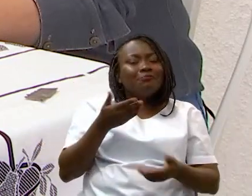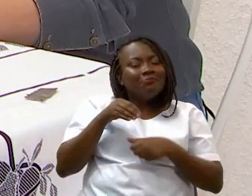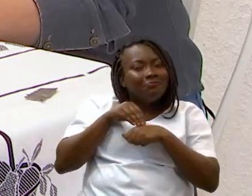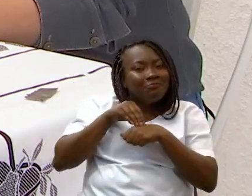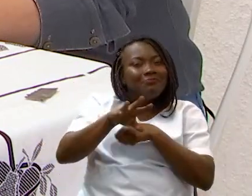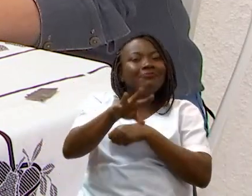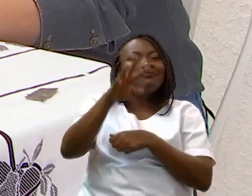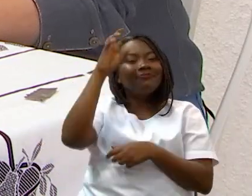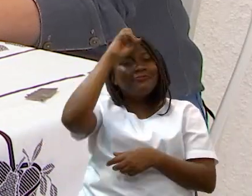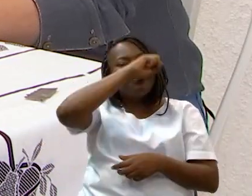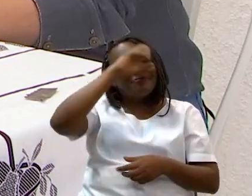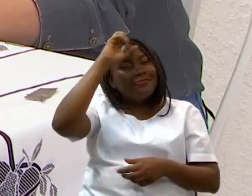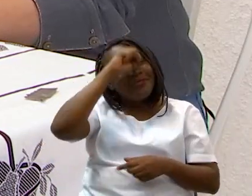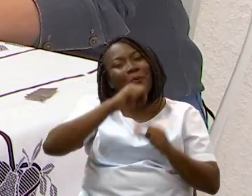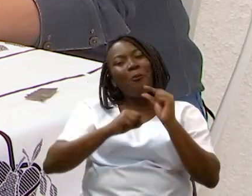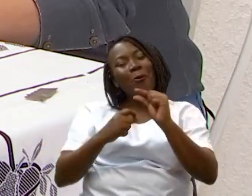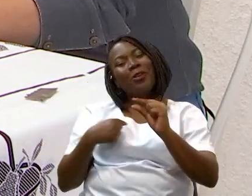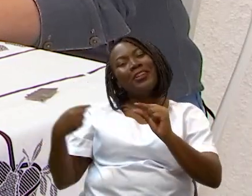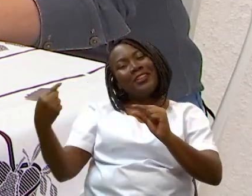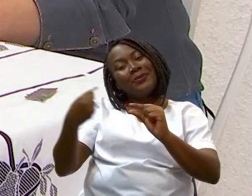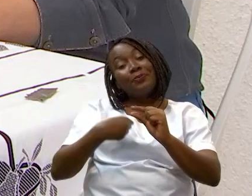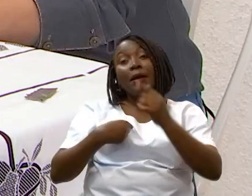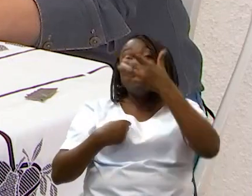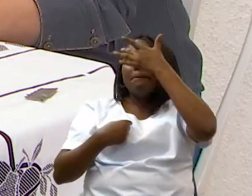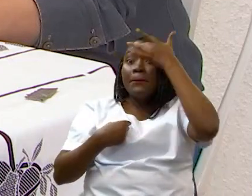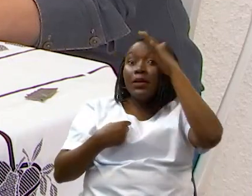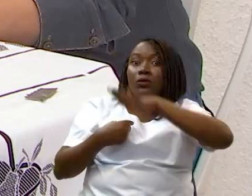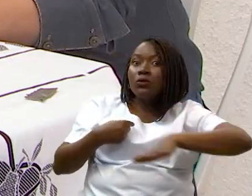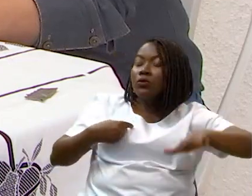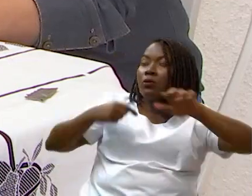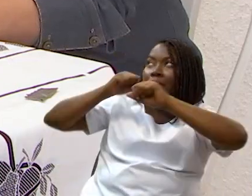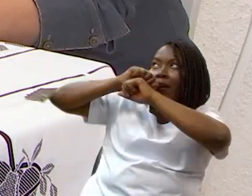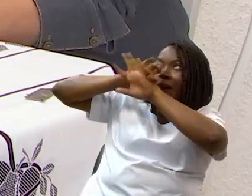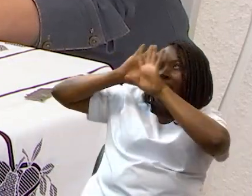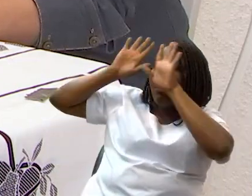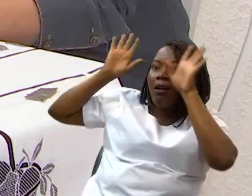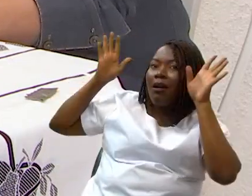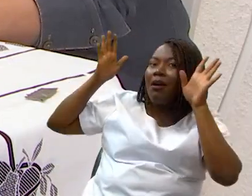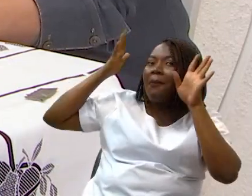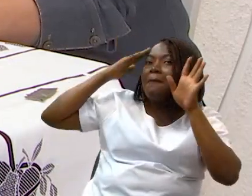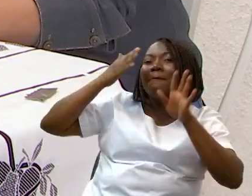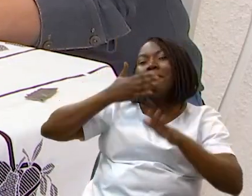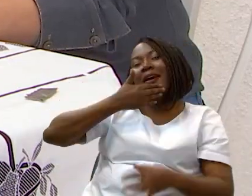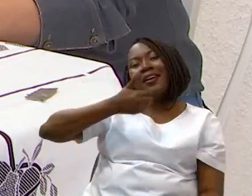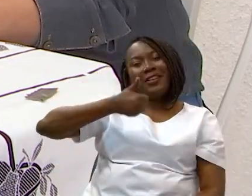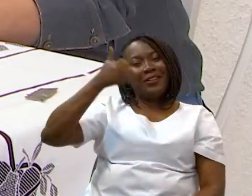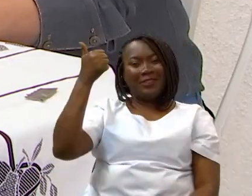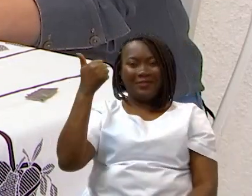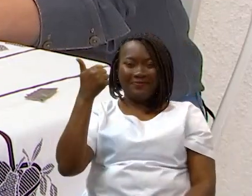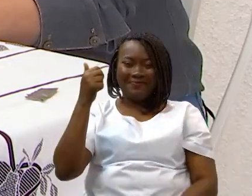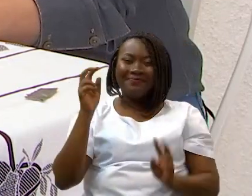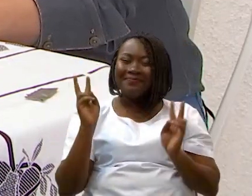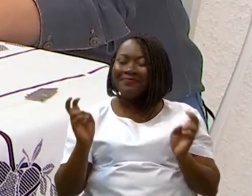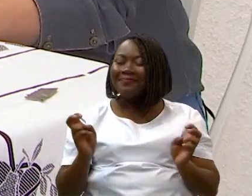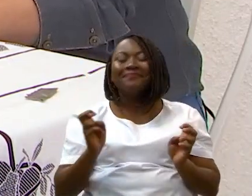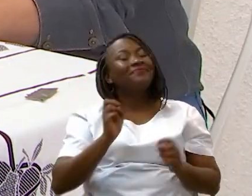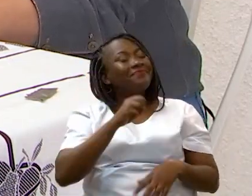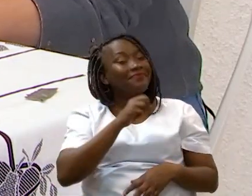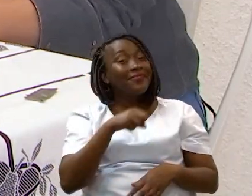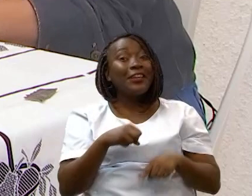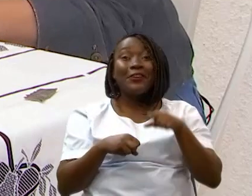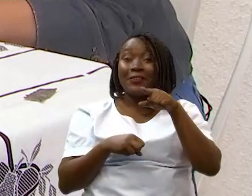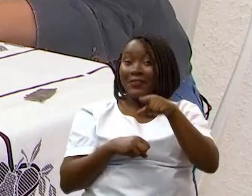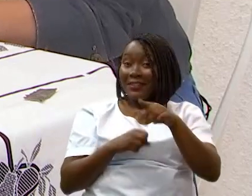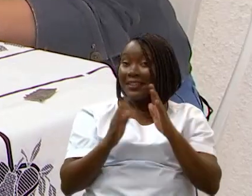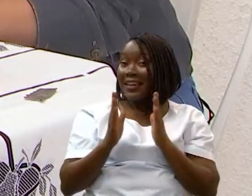gente... levar o conhecimento um pouquinho que a gente tem para que as pessoas possam entender melhor sobre o tema, né?